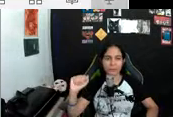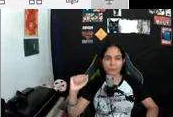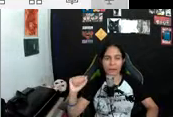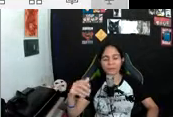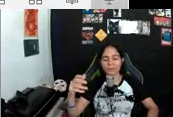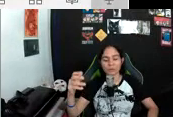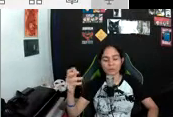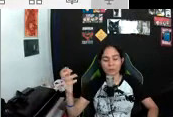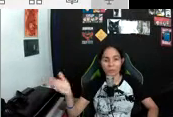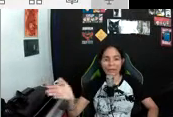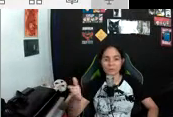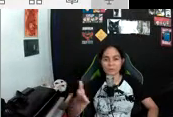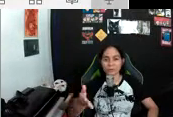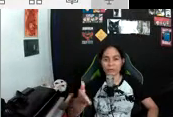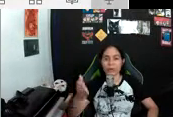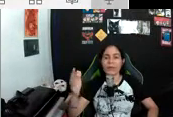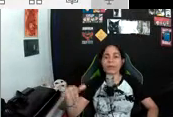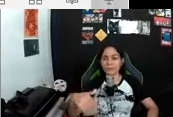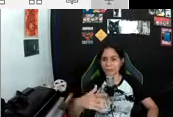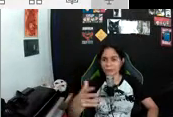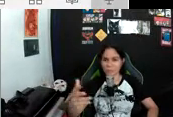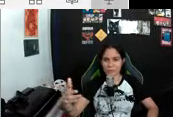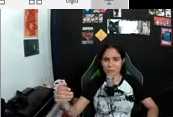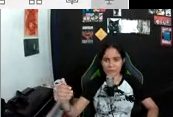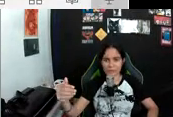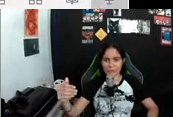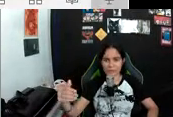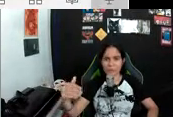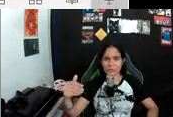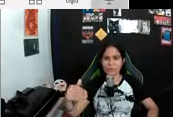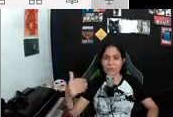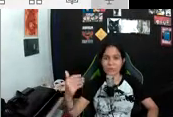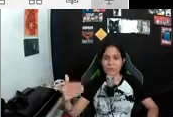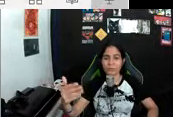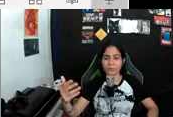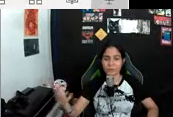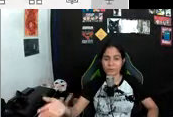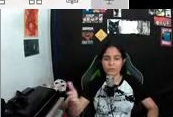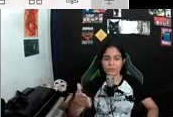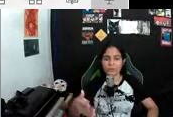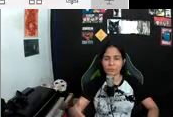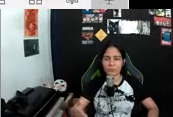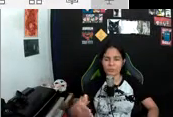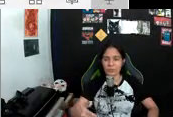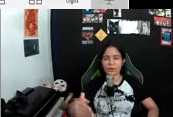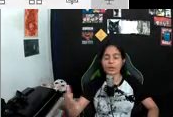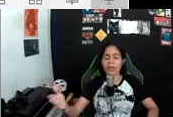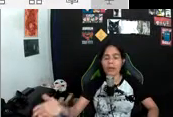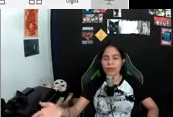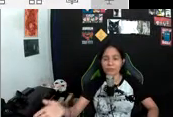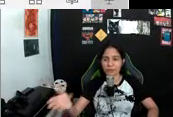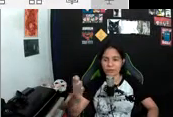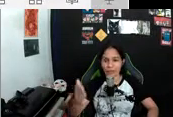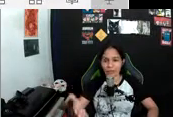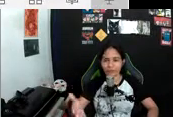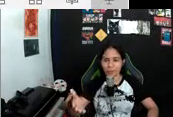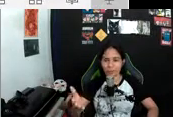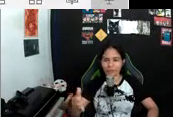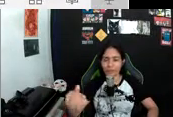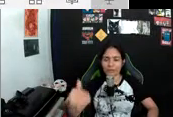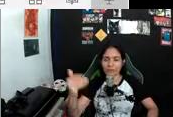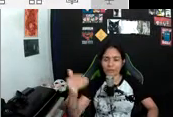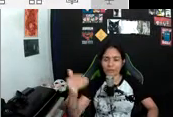e profissional, assim como o médico também, e todos os profissionais de saúde, né, eles devem manter o sigilo profissional. A gente